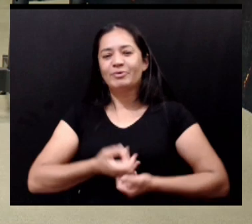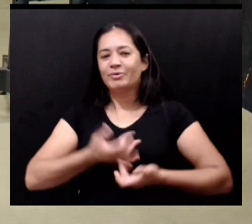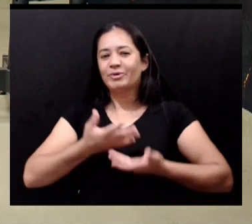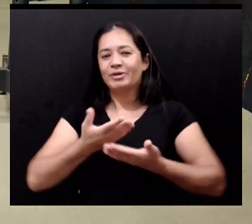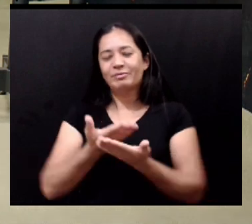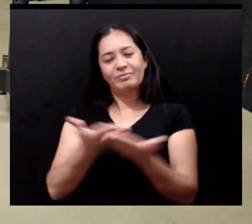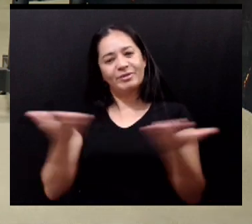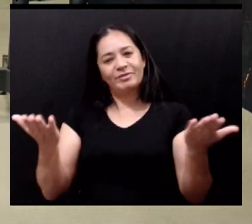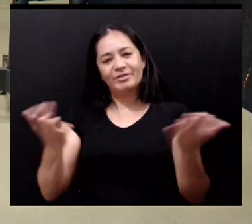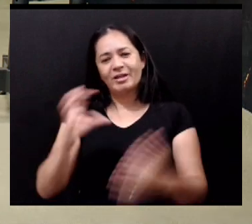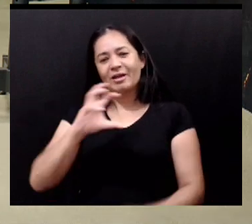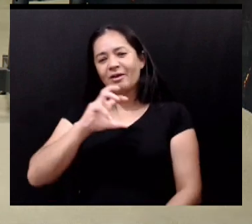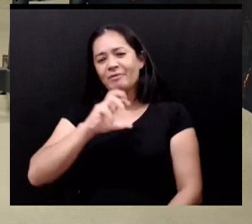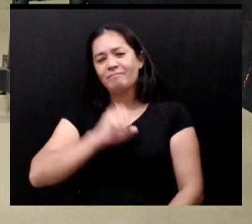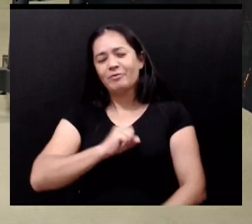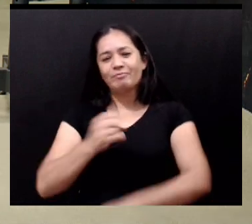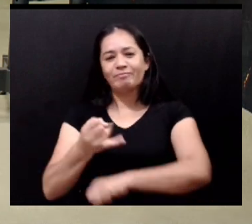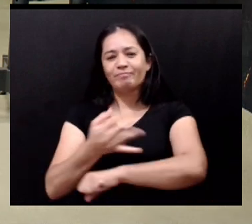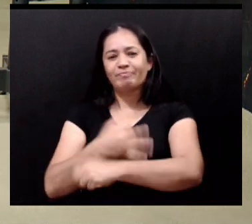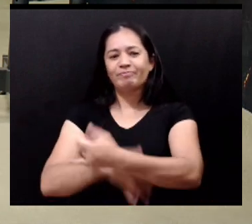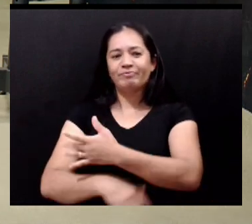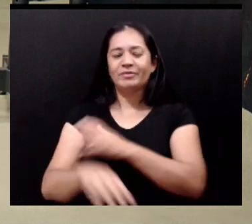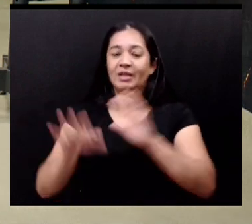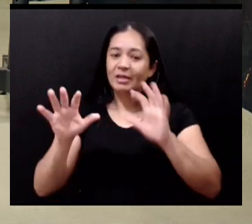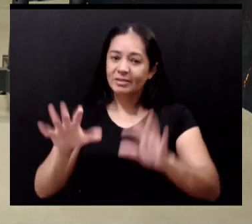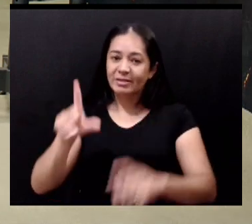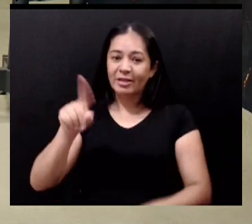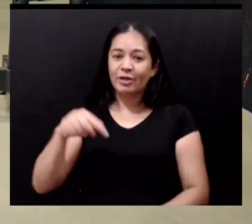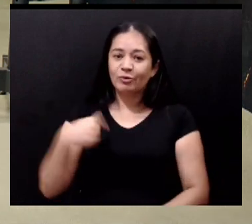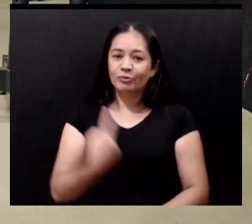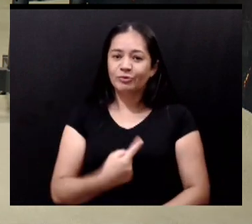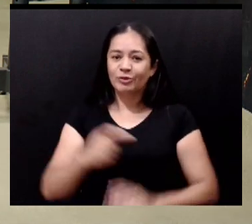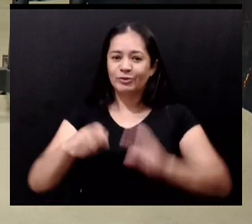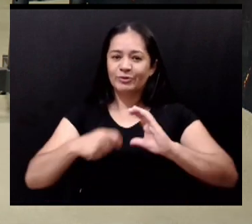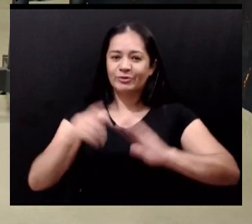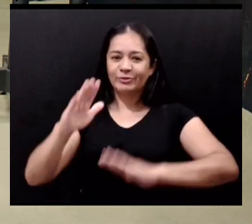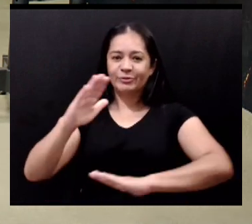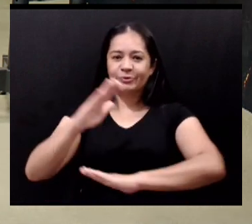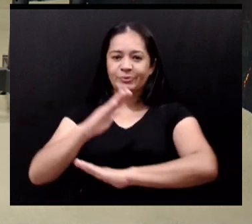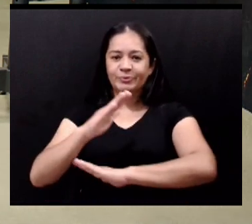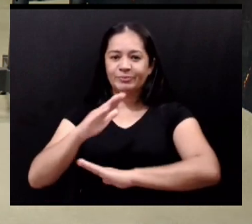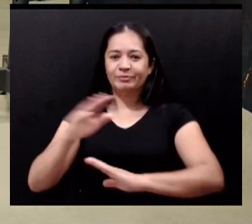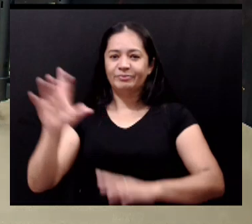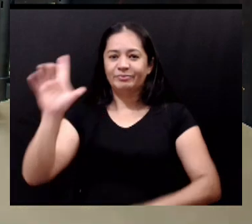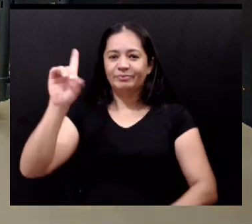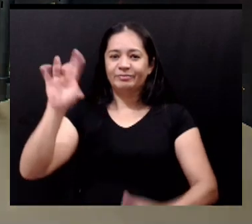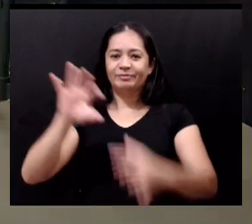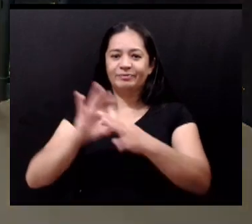emoção. E assim é o nosso Estúdio Câmara. Fica com Deus. Tudo de bom.